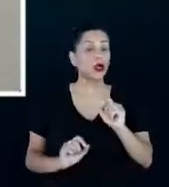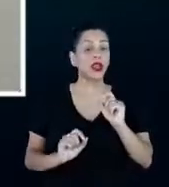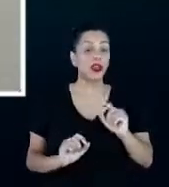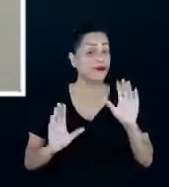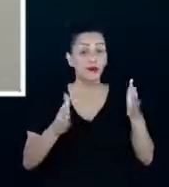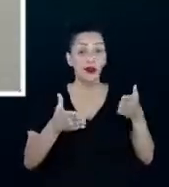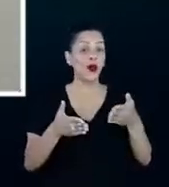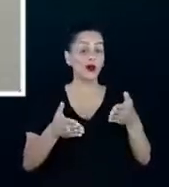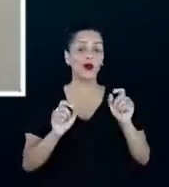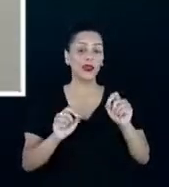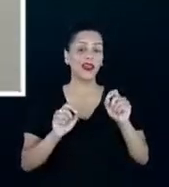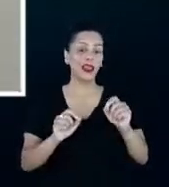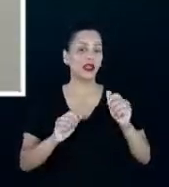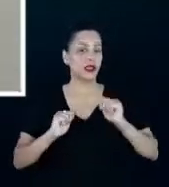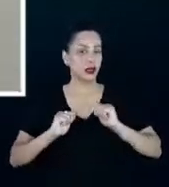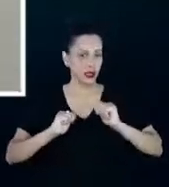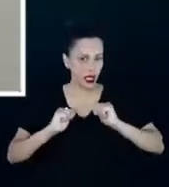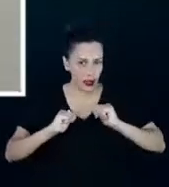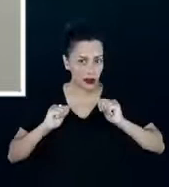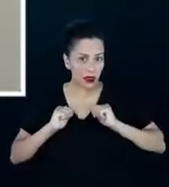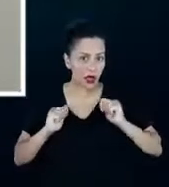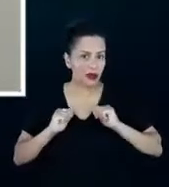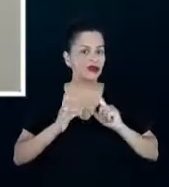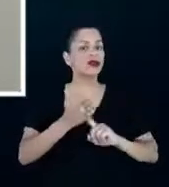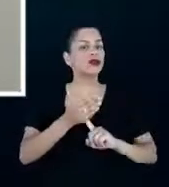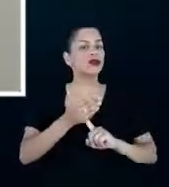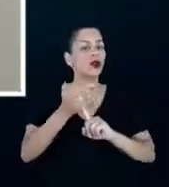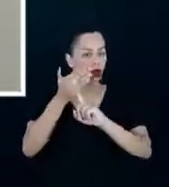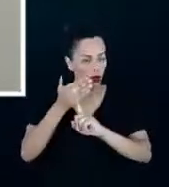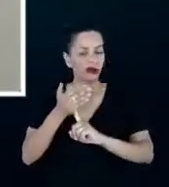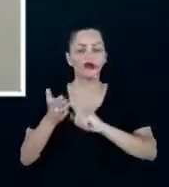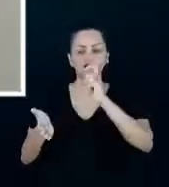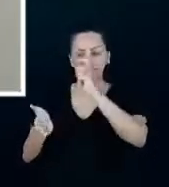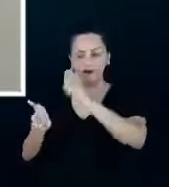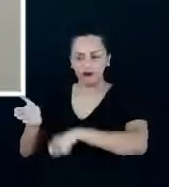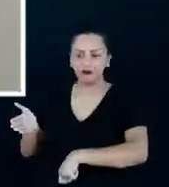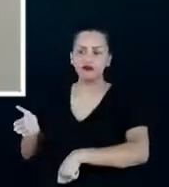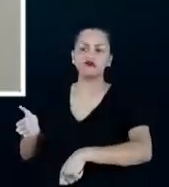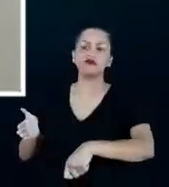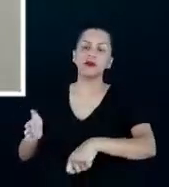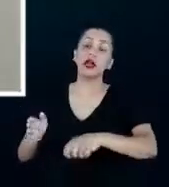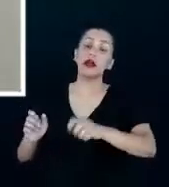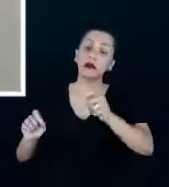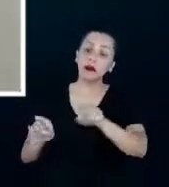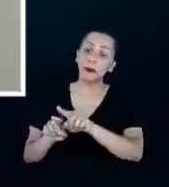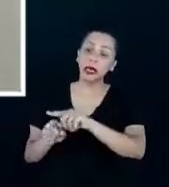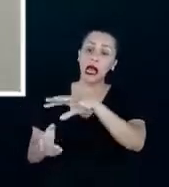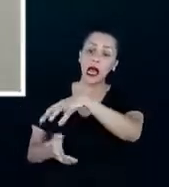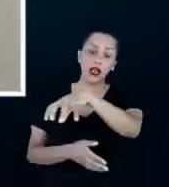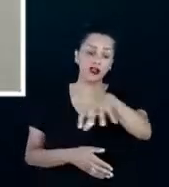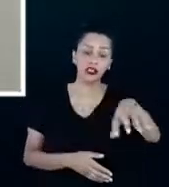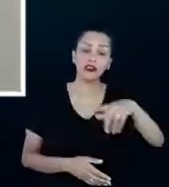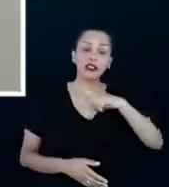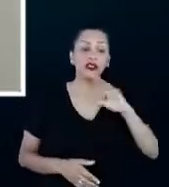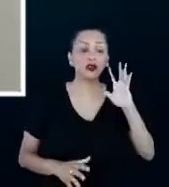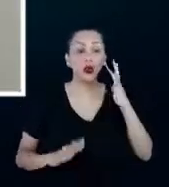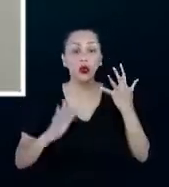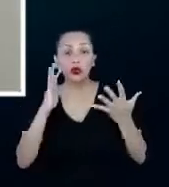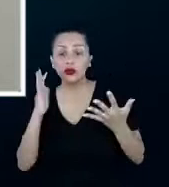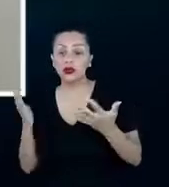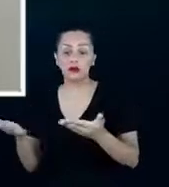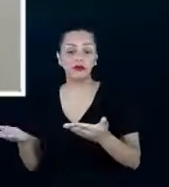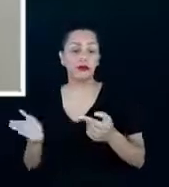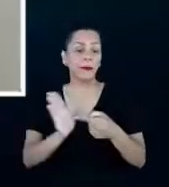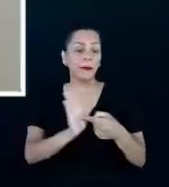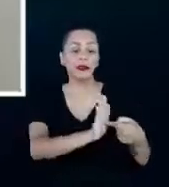contratar a expansão com as características que deseja, permitir que os agentes tragam as soluções de negócio, as fontes que fizerem mais sentido para